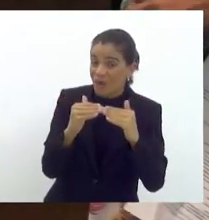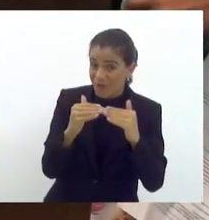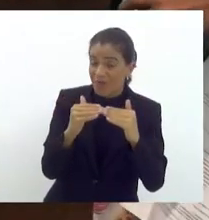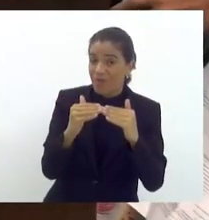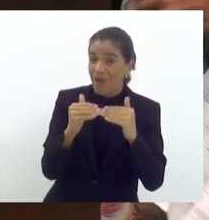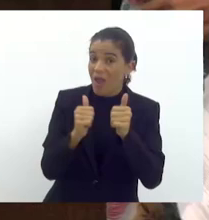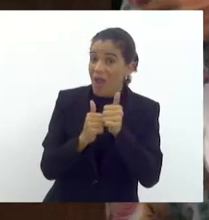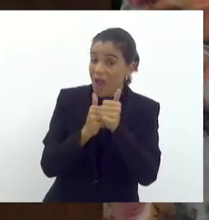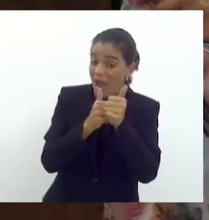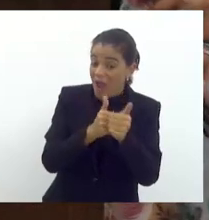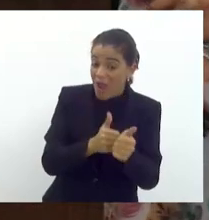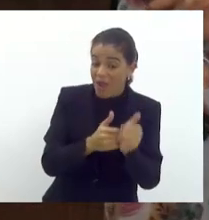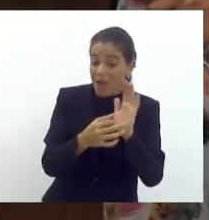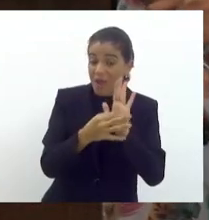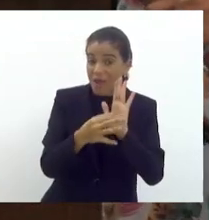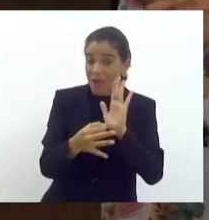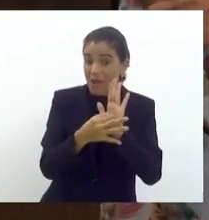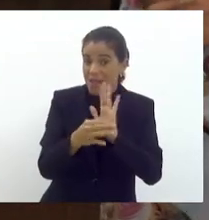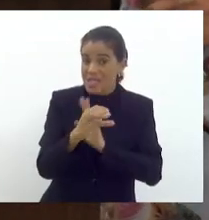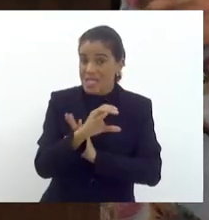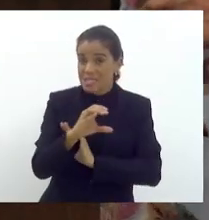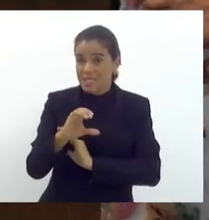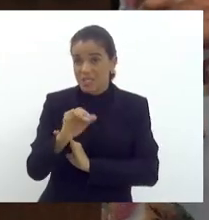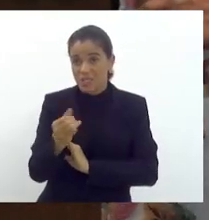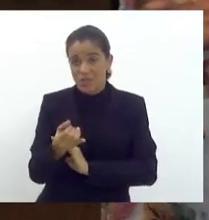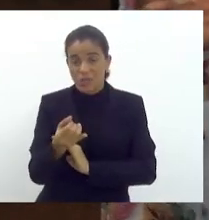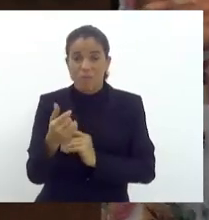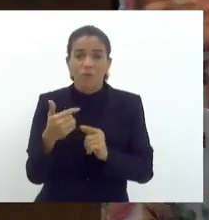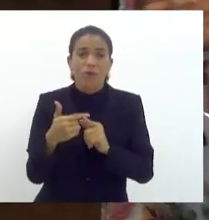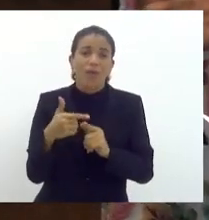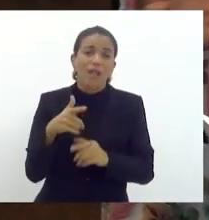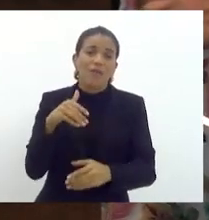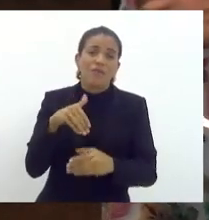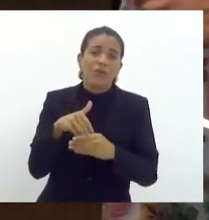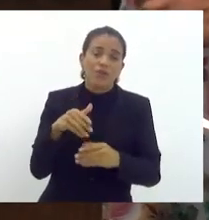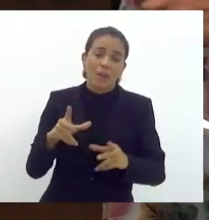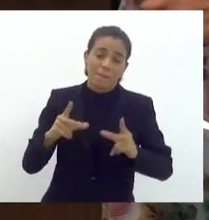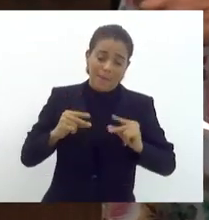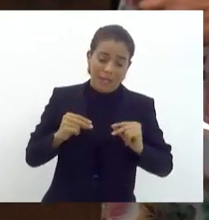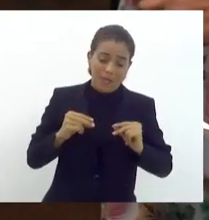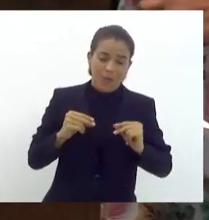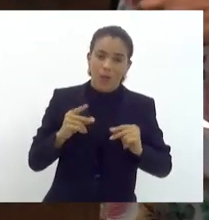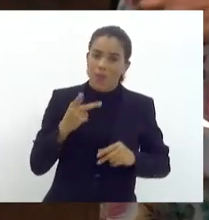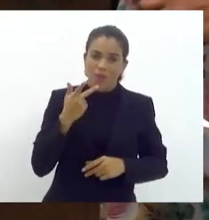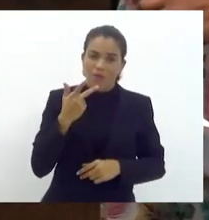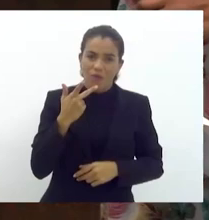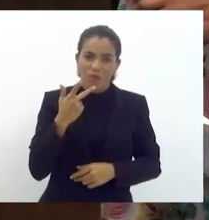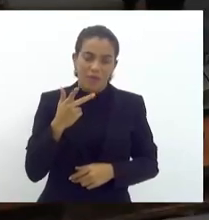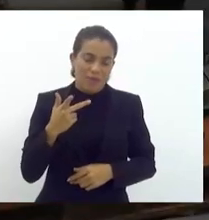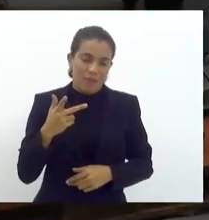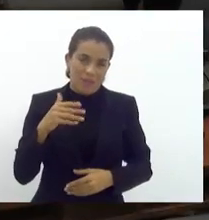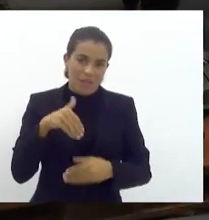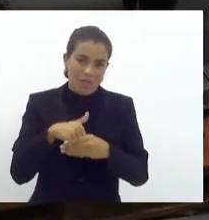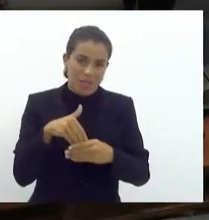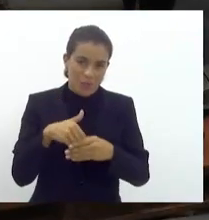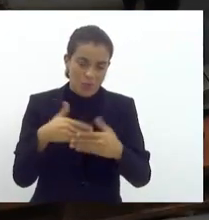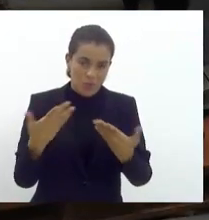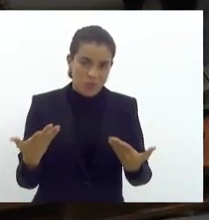acompanhando parecendo essas CJ porque ele tá voltando do mérito não tá voltando forma